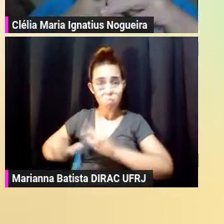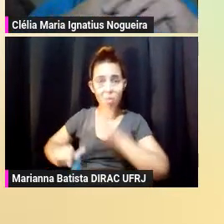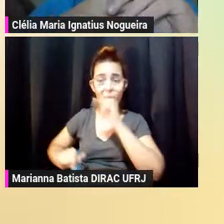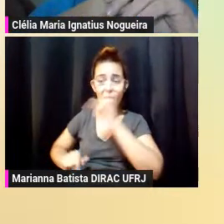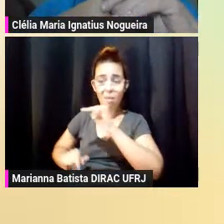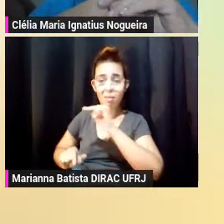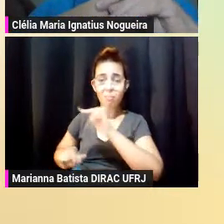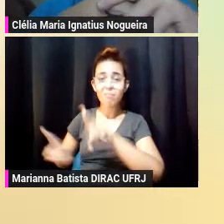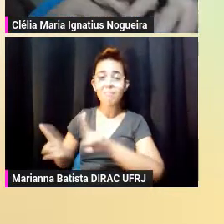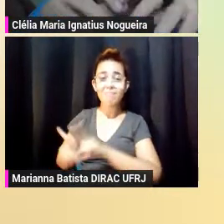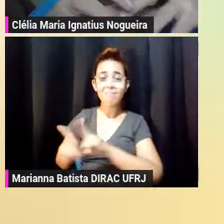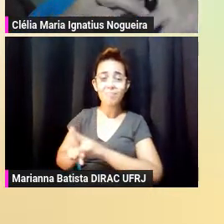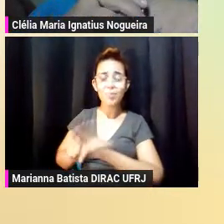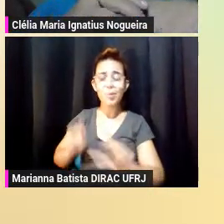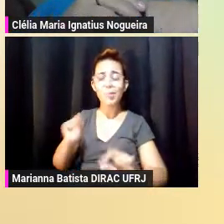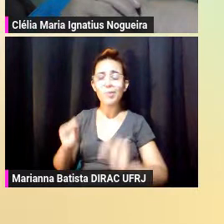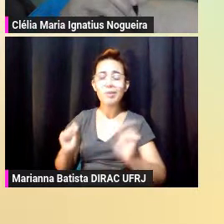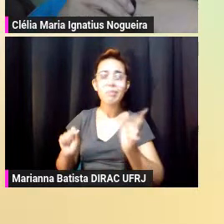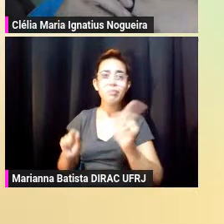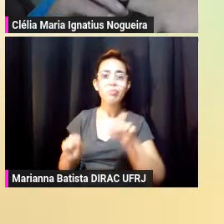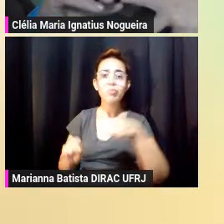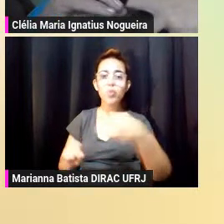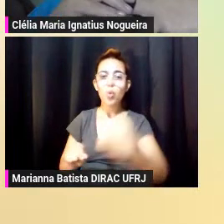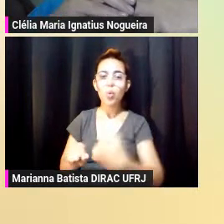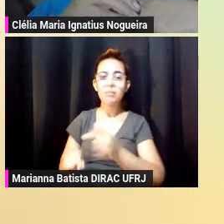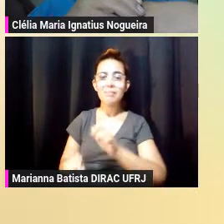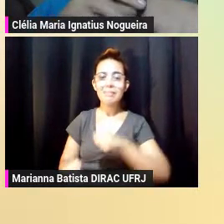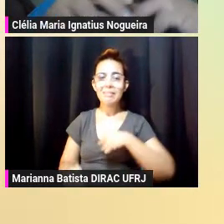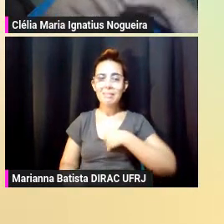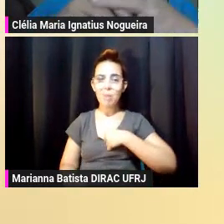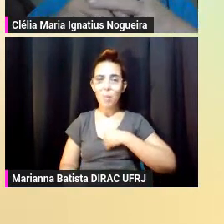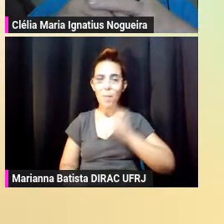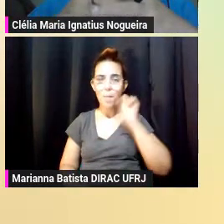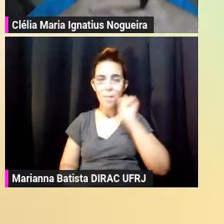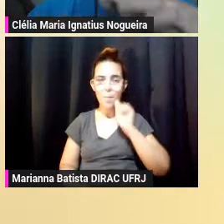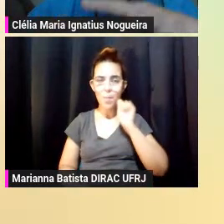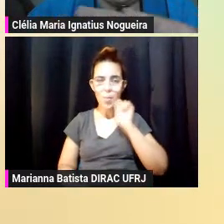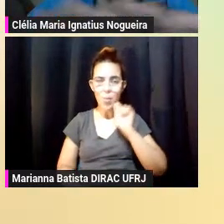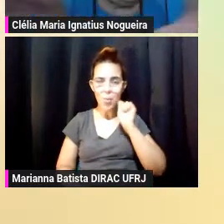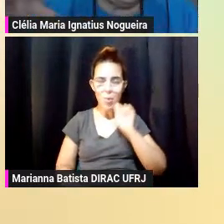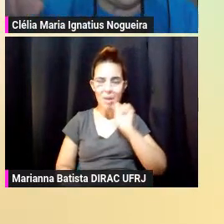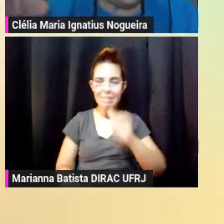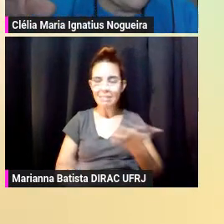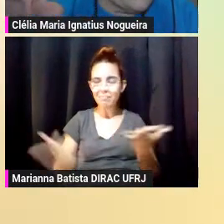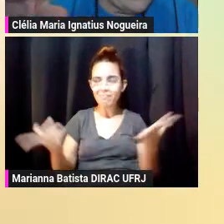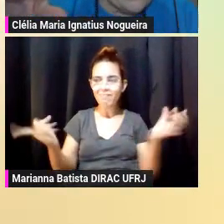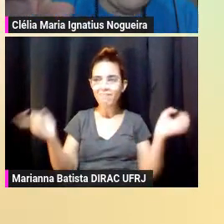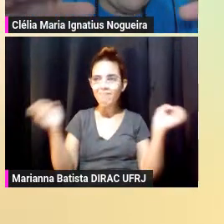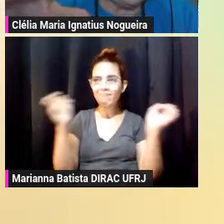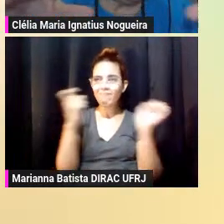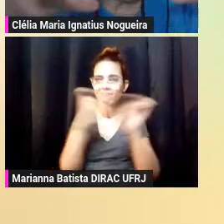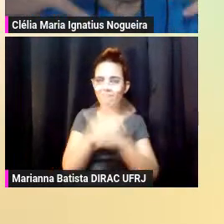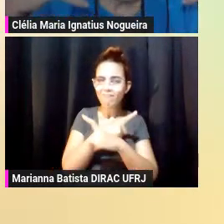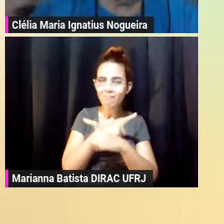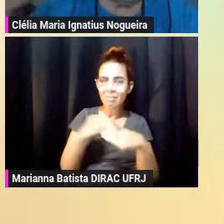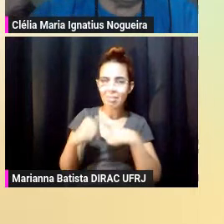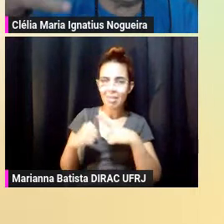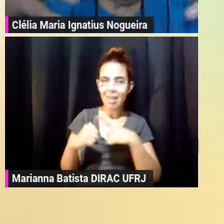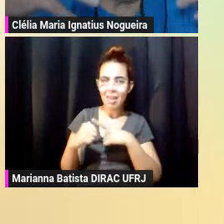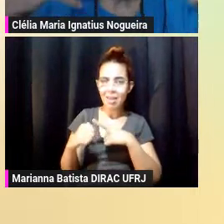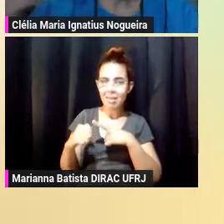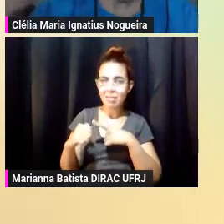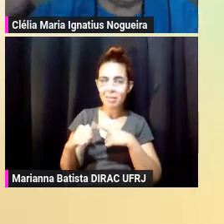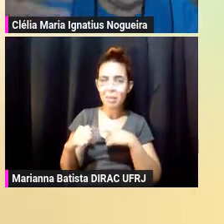ser mulher, quando você começava a pensar em coisas relacionadas à educação, aquilo era considerado menos, porque